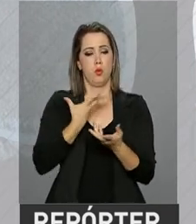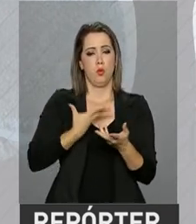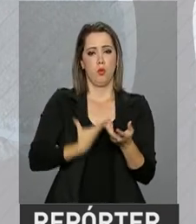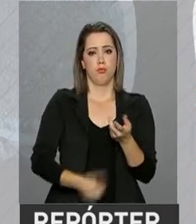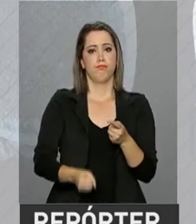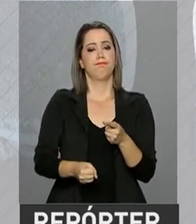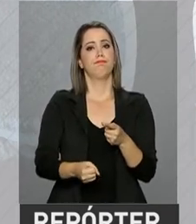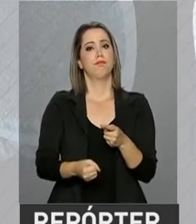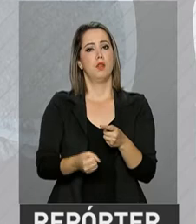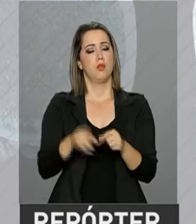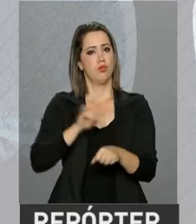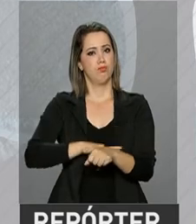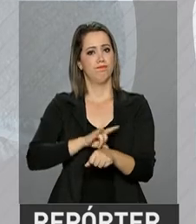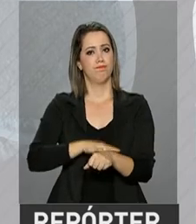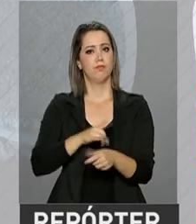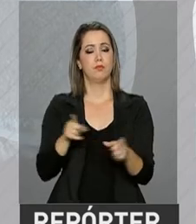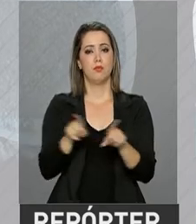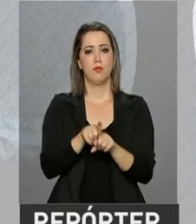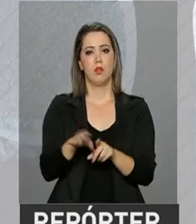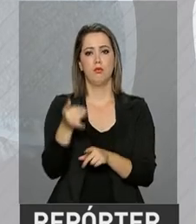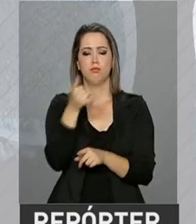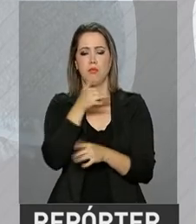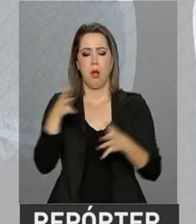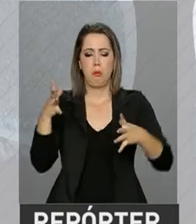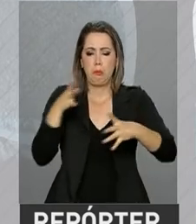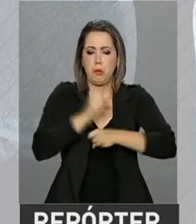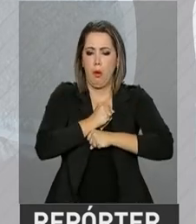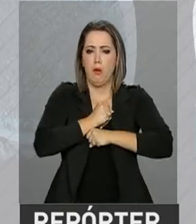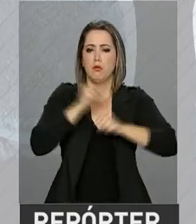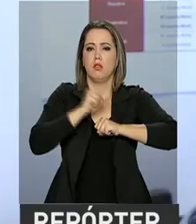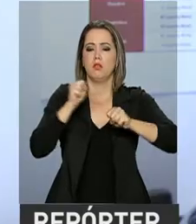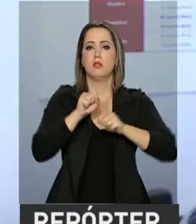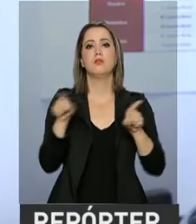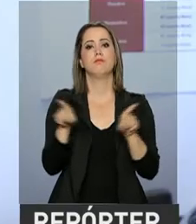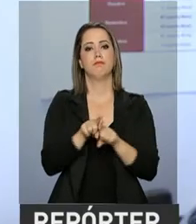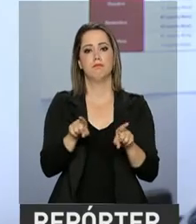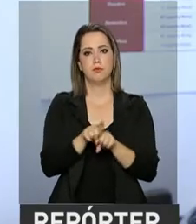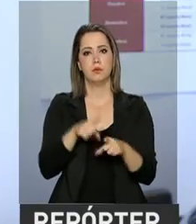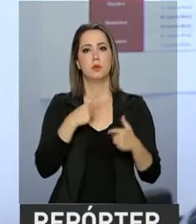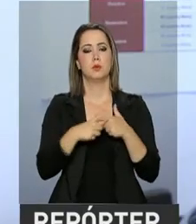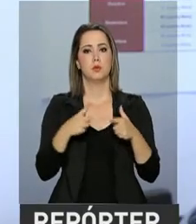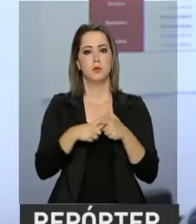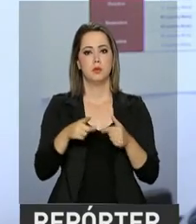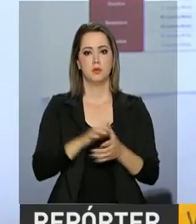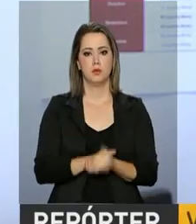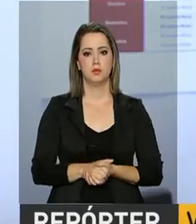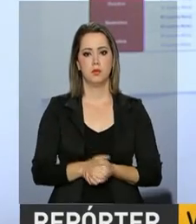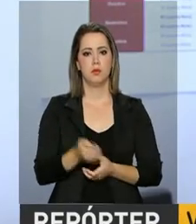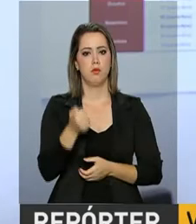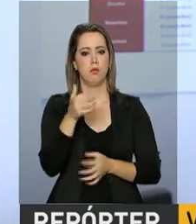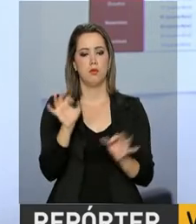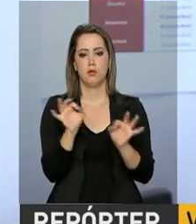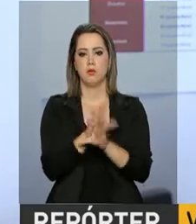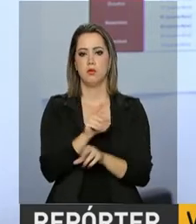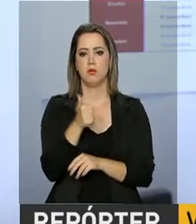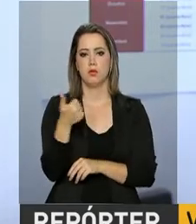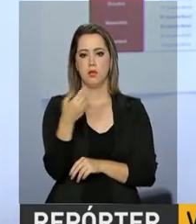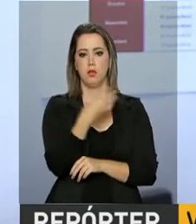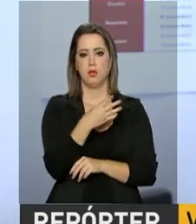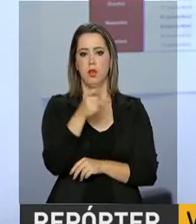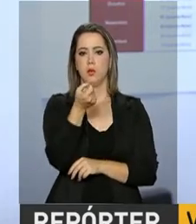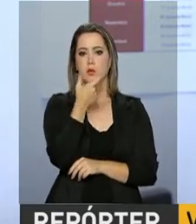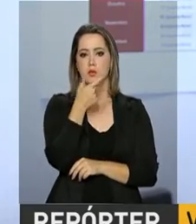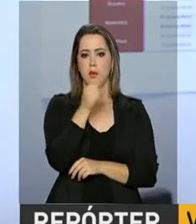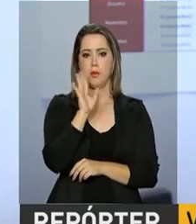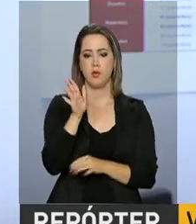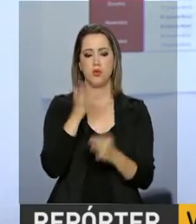urina. Depressão e ansiedade também podem ser um sinal da doença. Estão em fase final de estudo 14